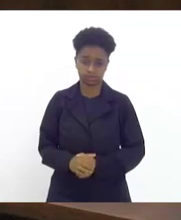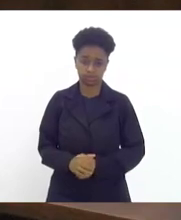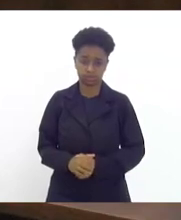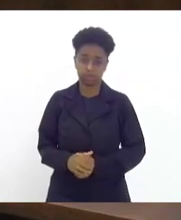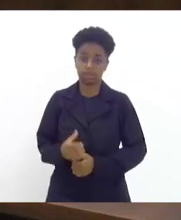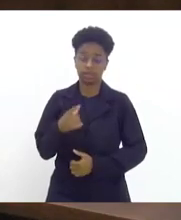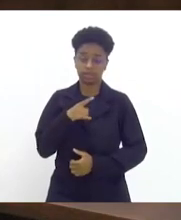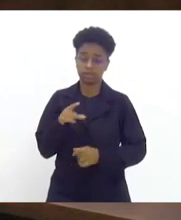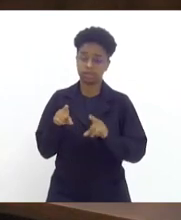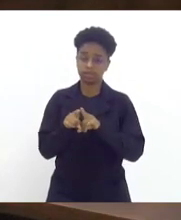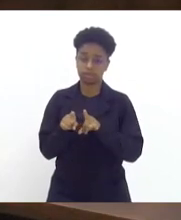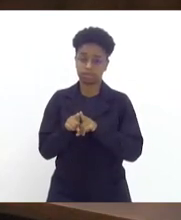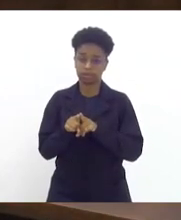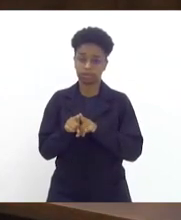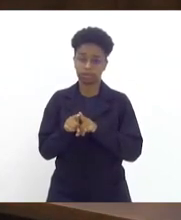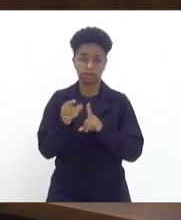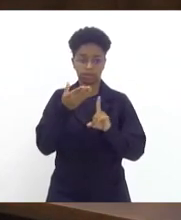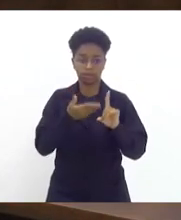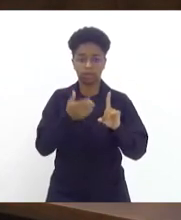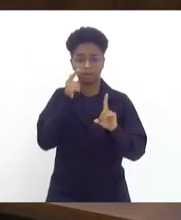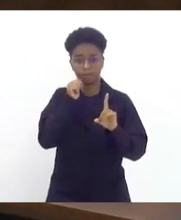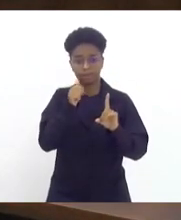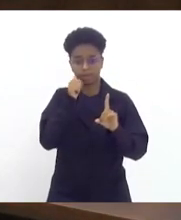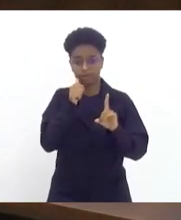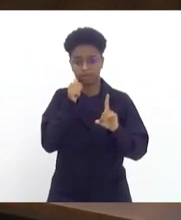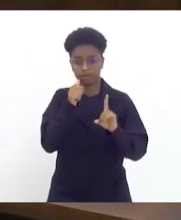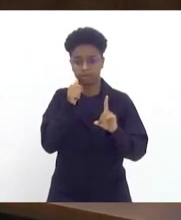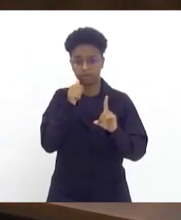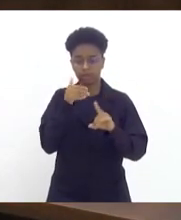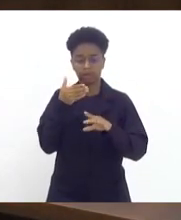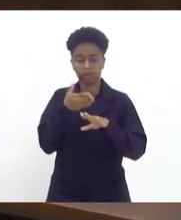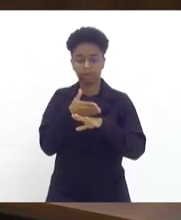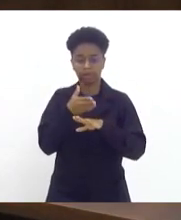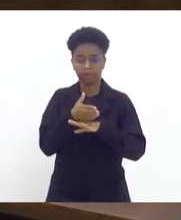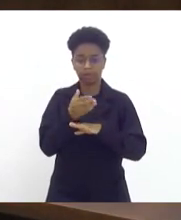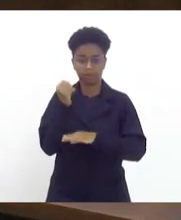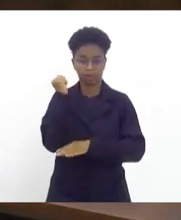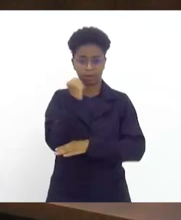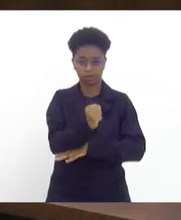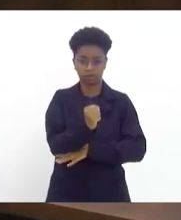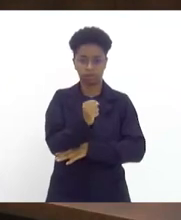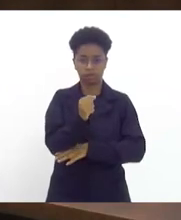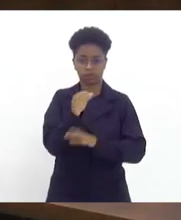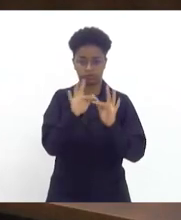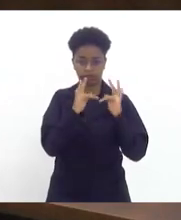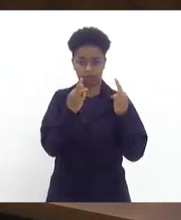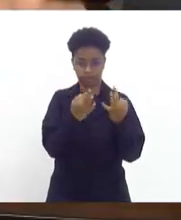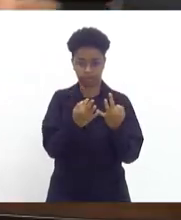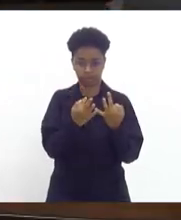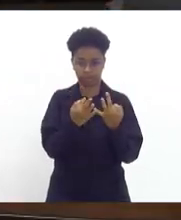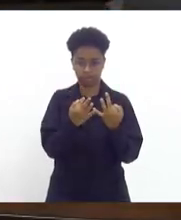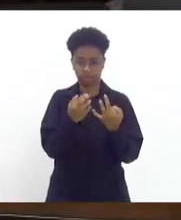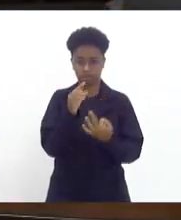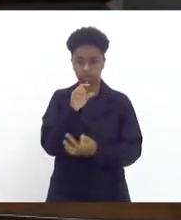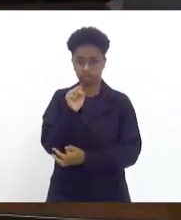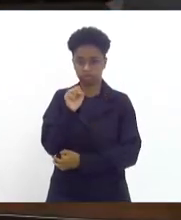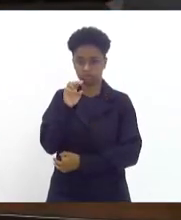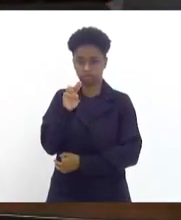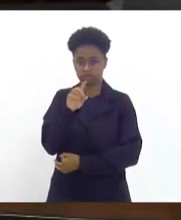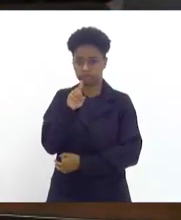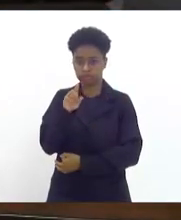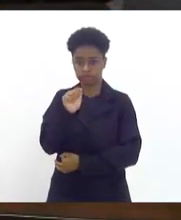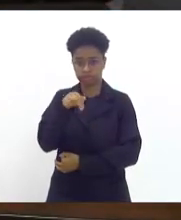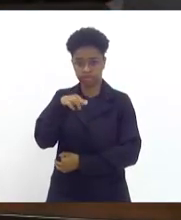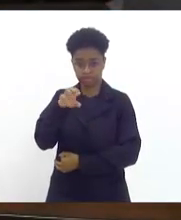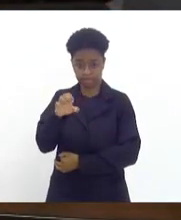um famoso caso daquela menina que participou do assassinato dos próprios pais em São Paulo da Suzane que teve